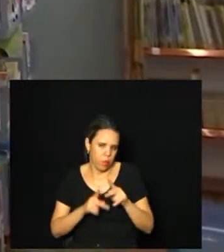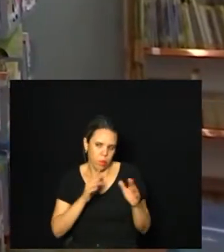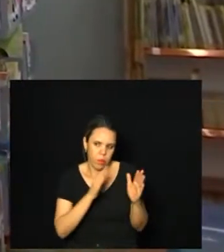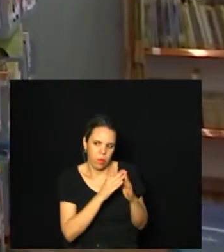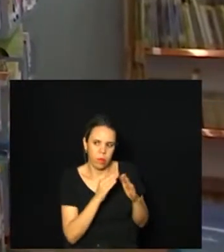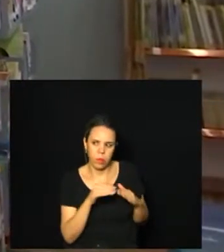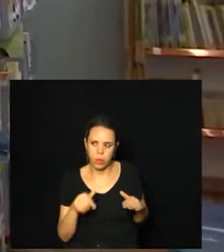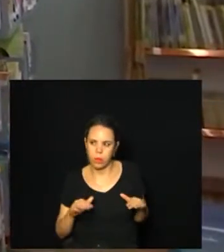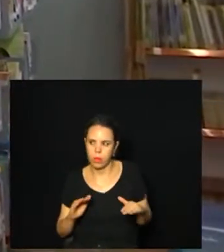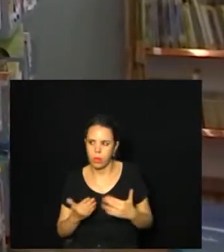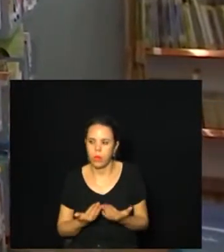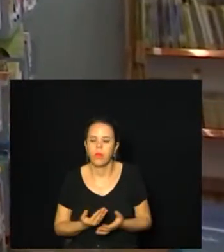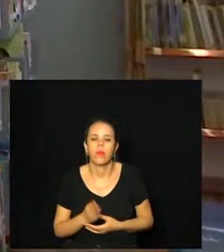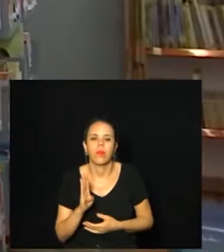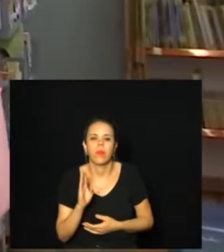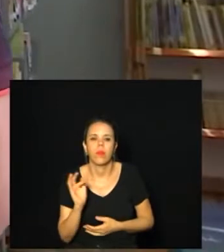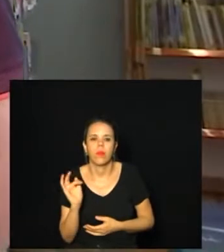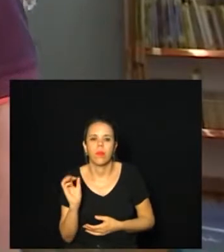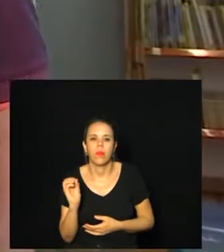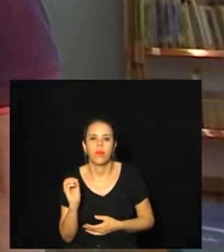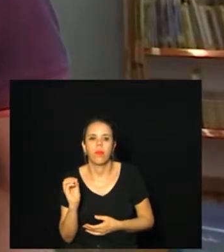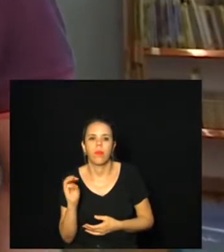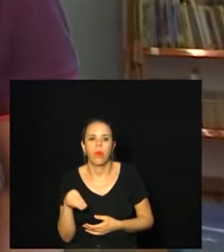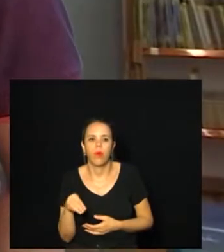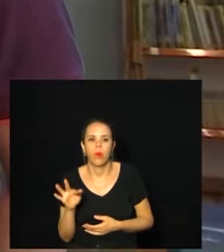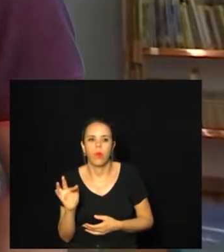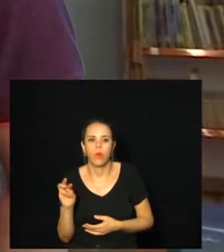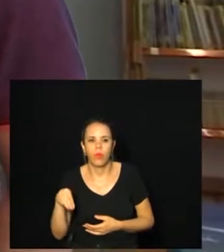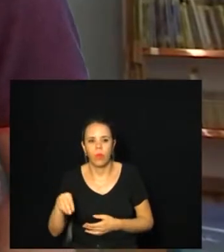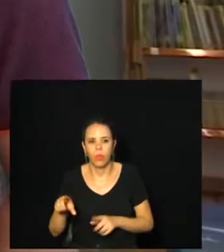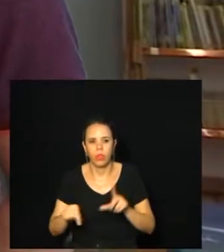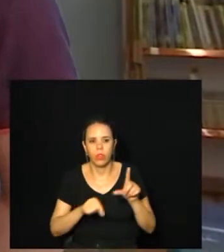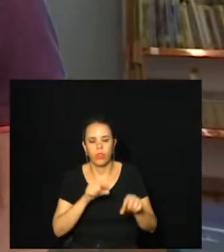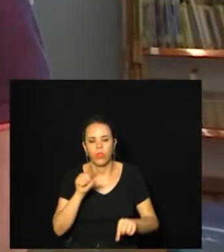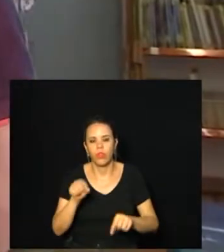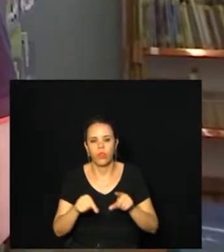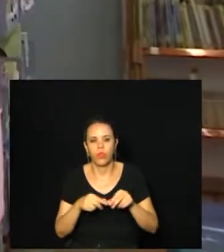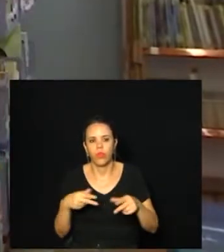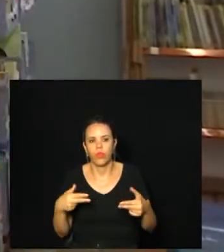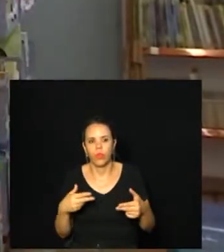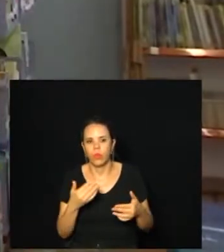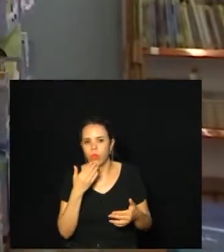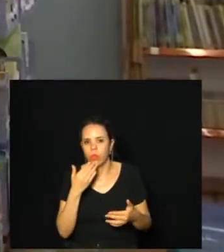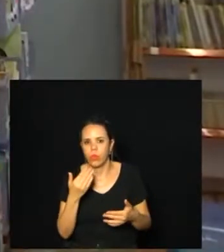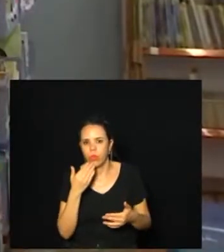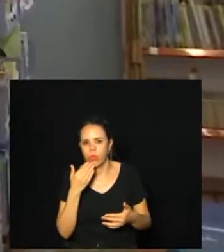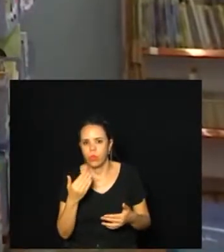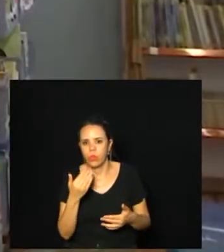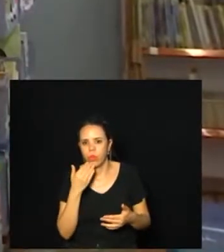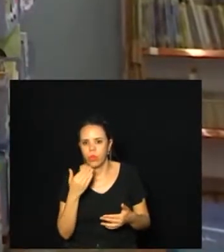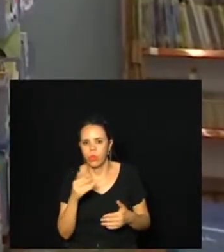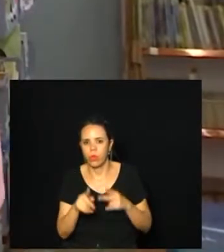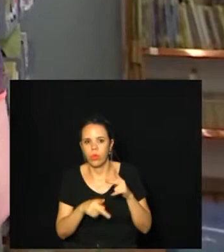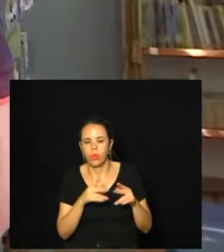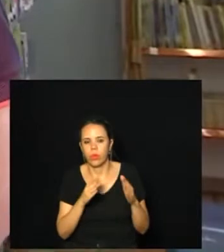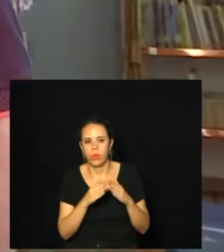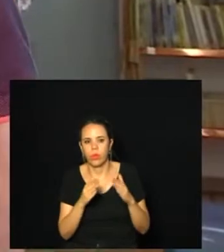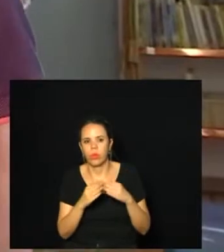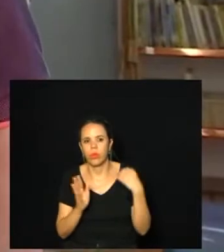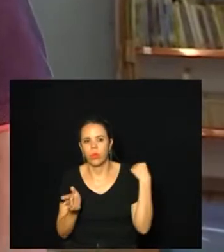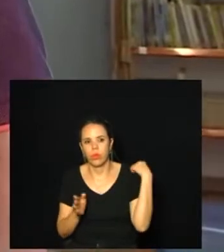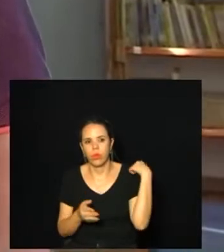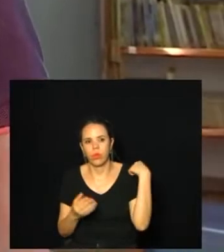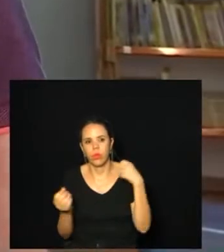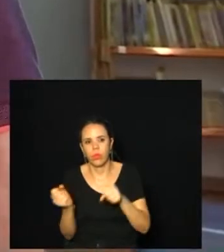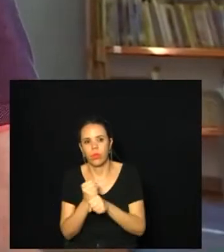moradores aqui do bairro do Bonfim e sempre selecionando obras conforme os pedidos dos moradores. Já são